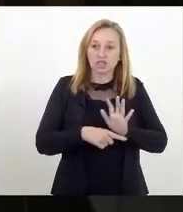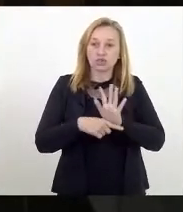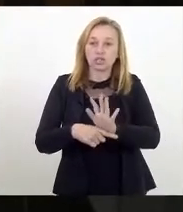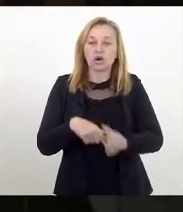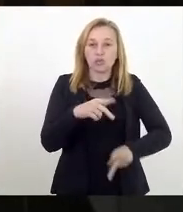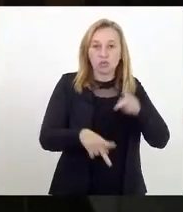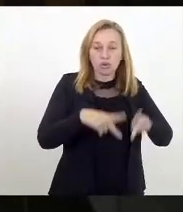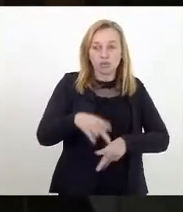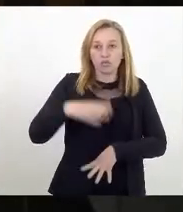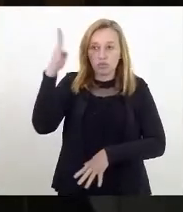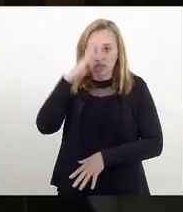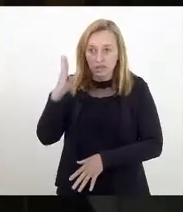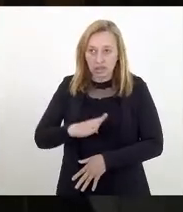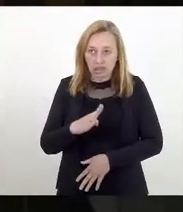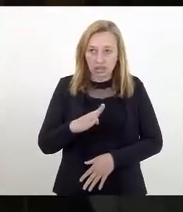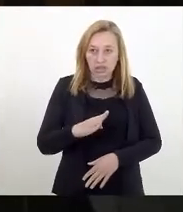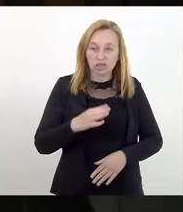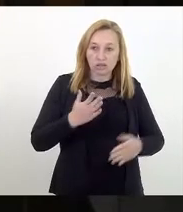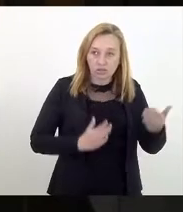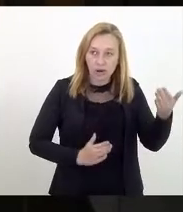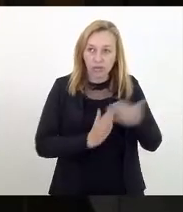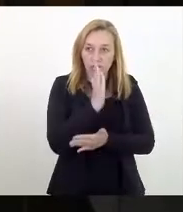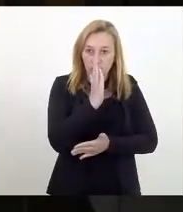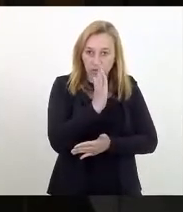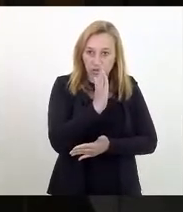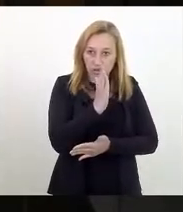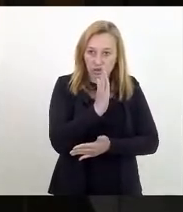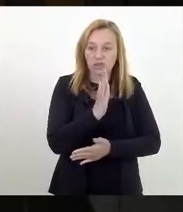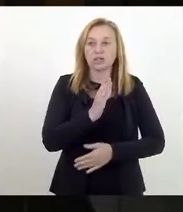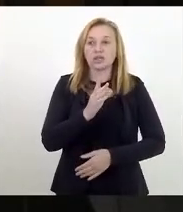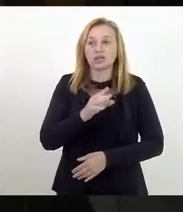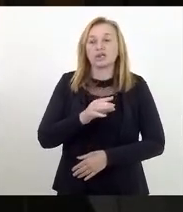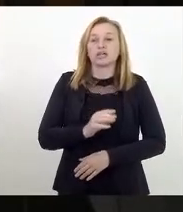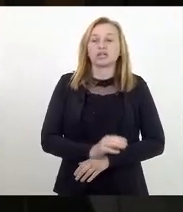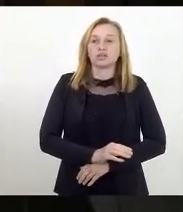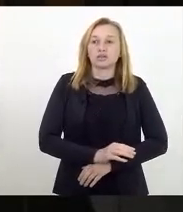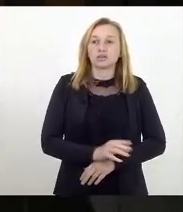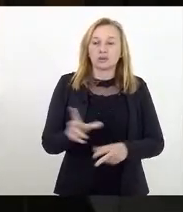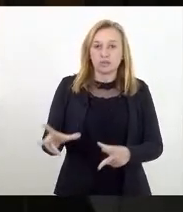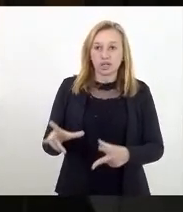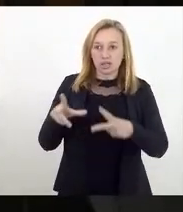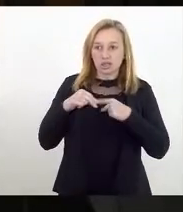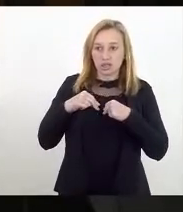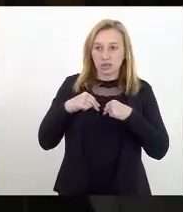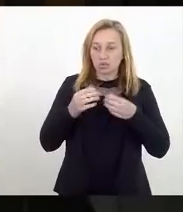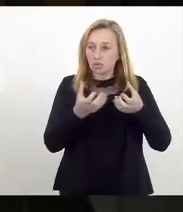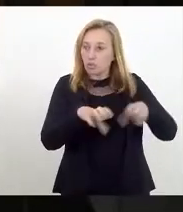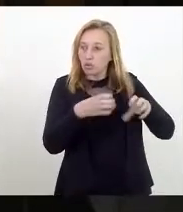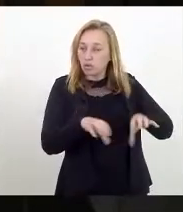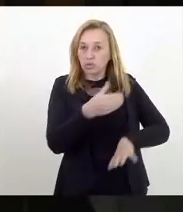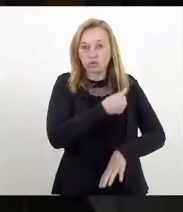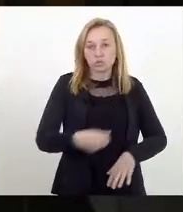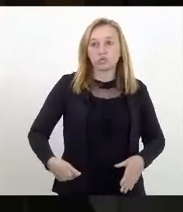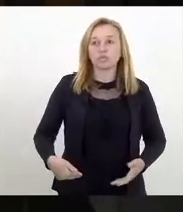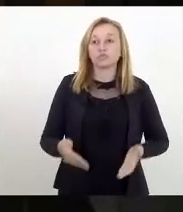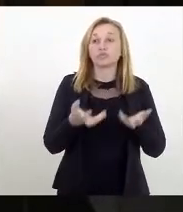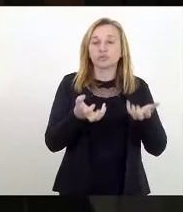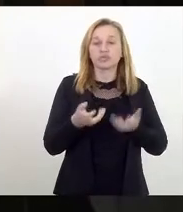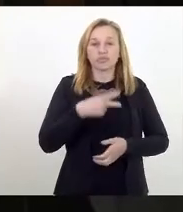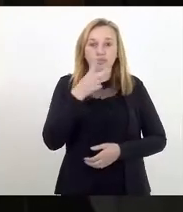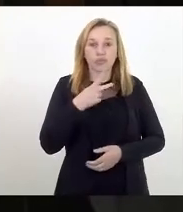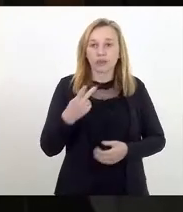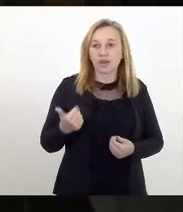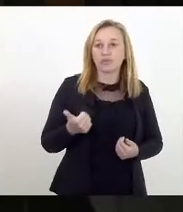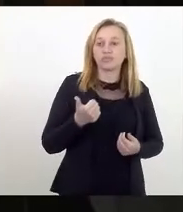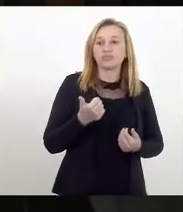qual se dedicaram e foram aprovados por meritocracia num concurso público. Quero dizer que, primeiro, do meu